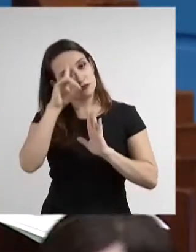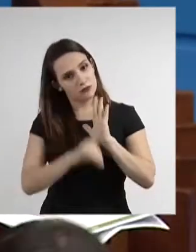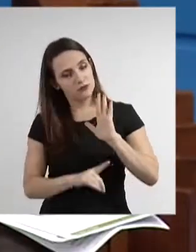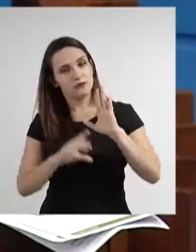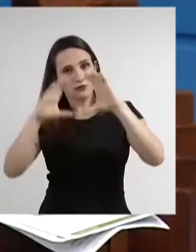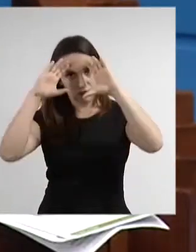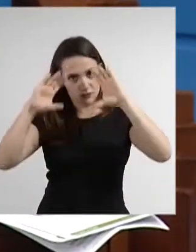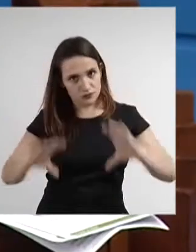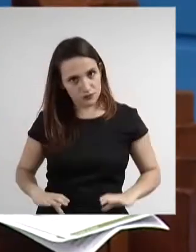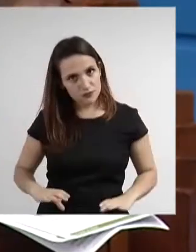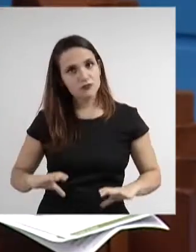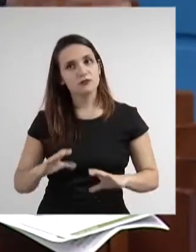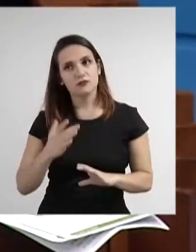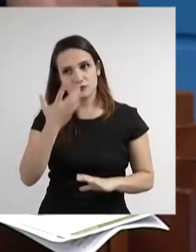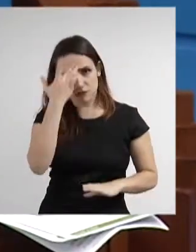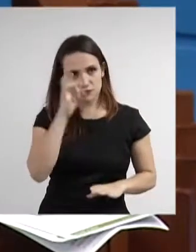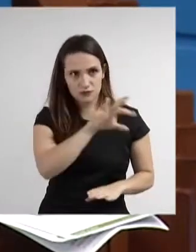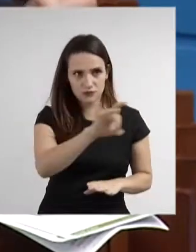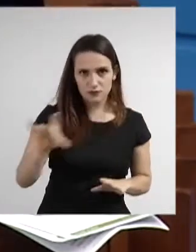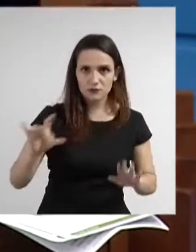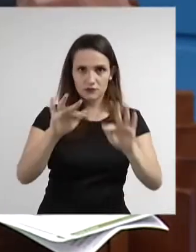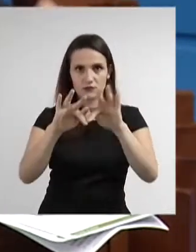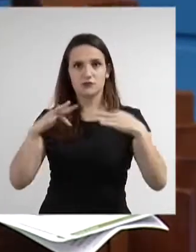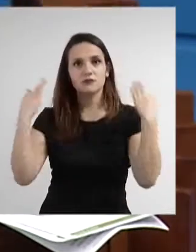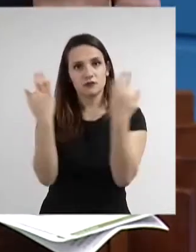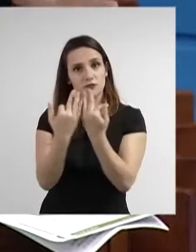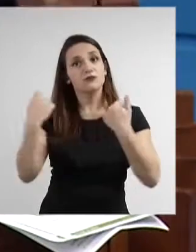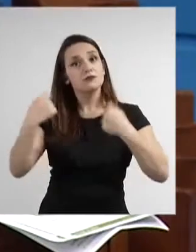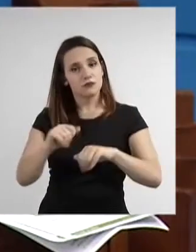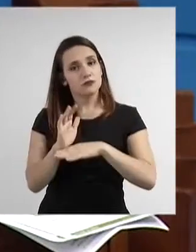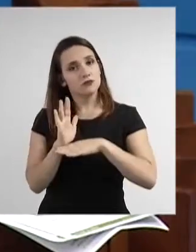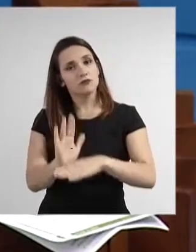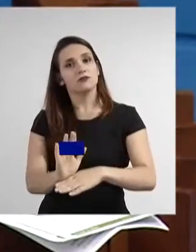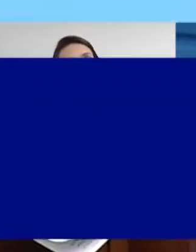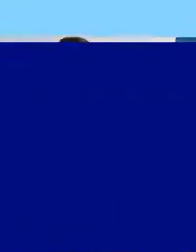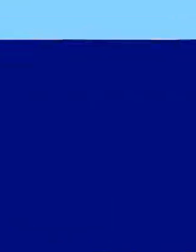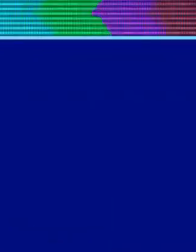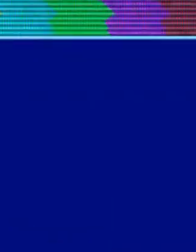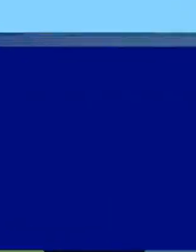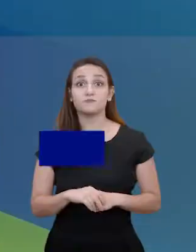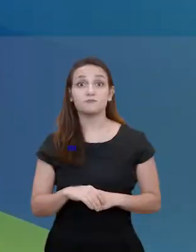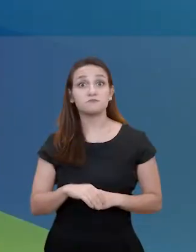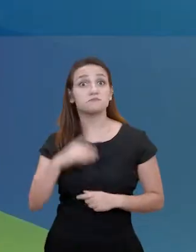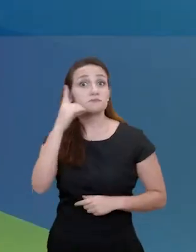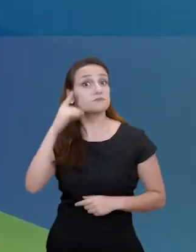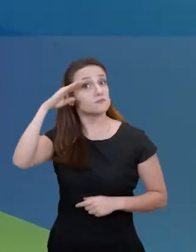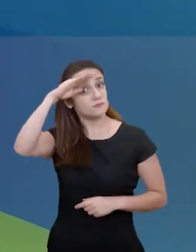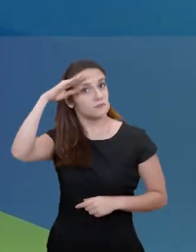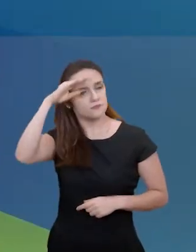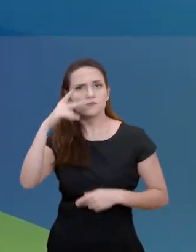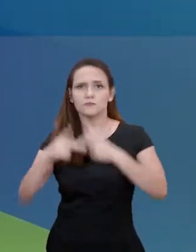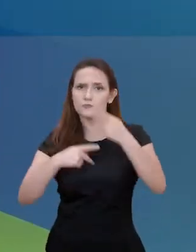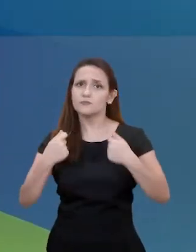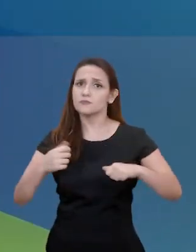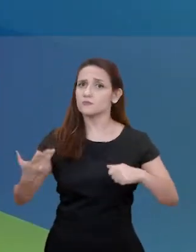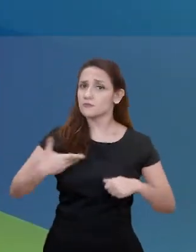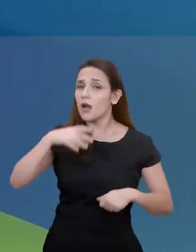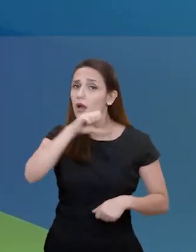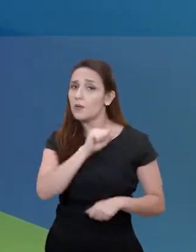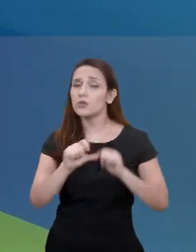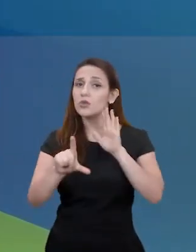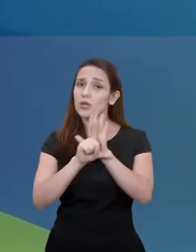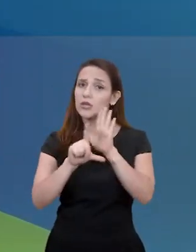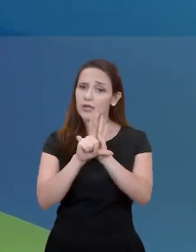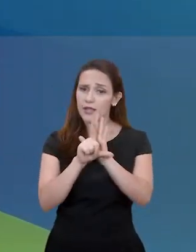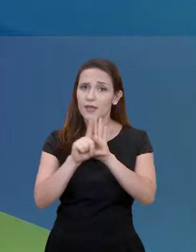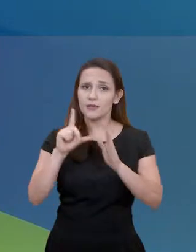de cidadania dessas famílias que precisam da mão do Estado nesse momento. Cabo Almi solicita a rapidez